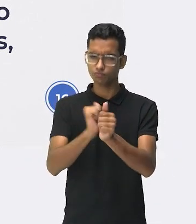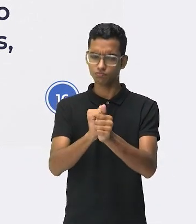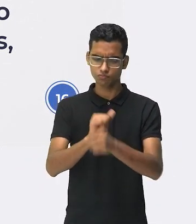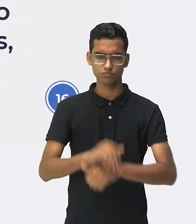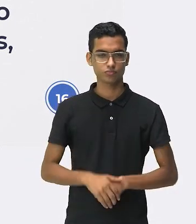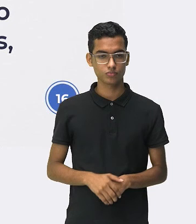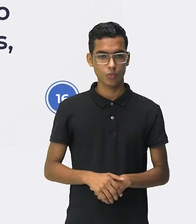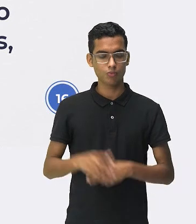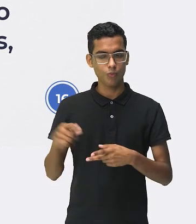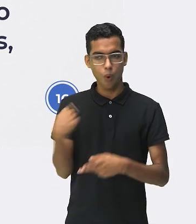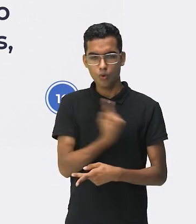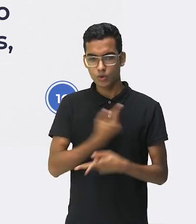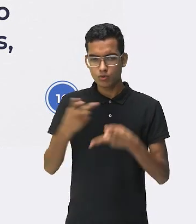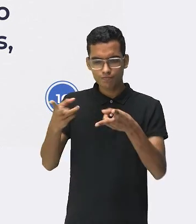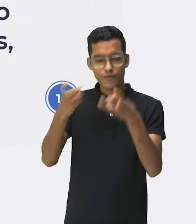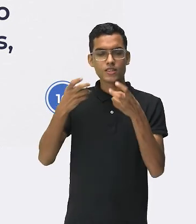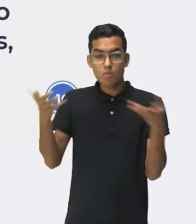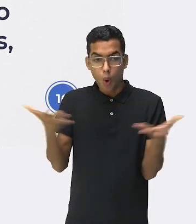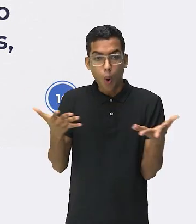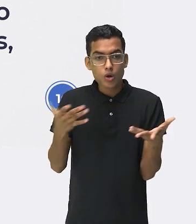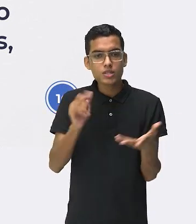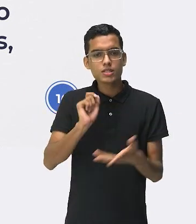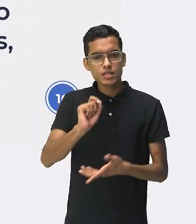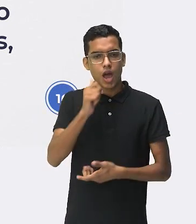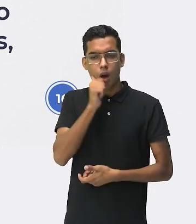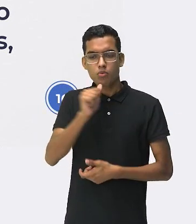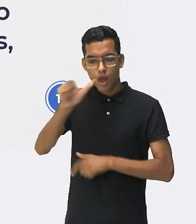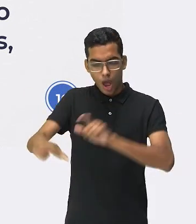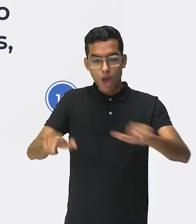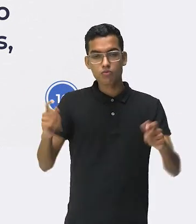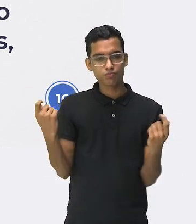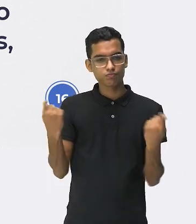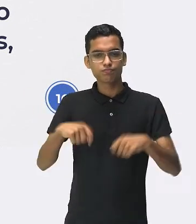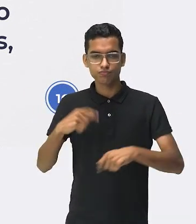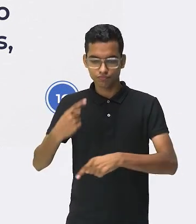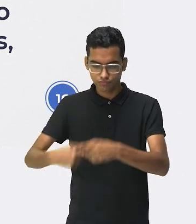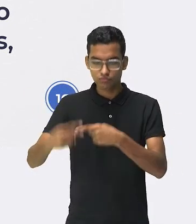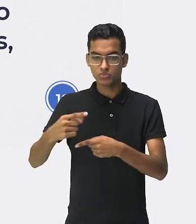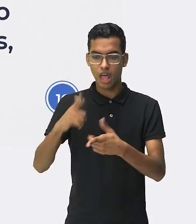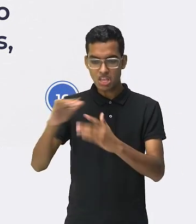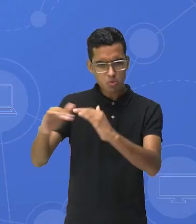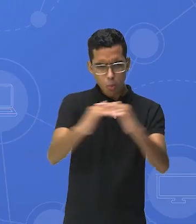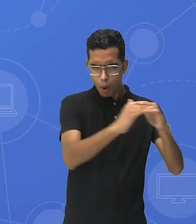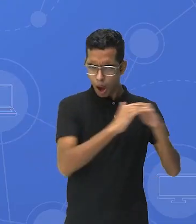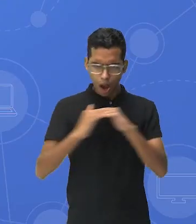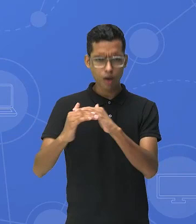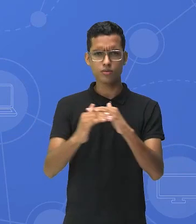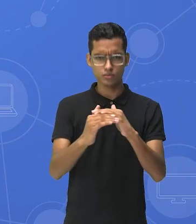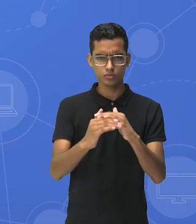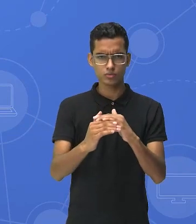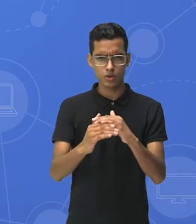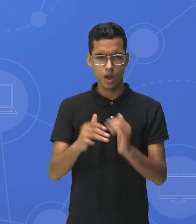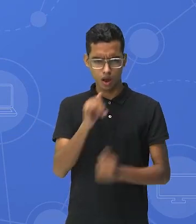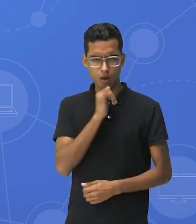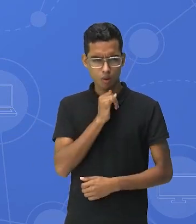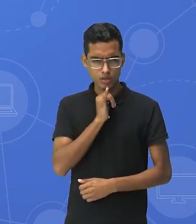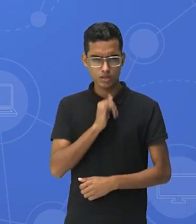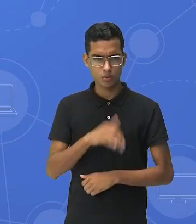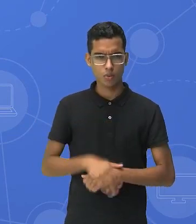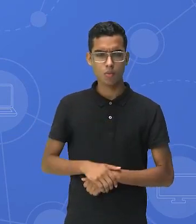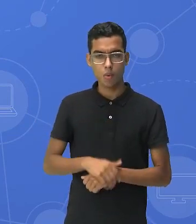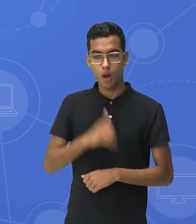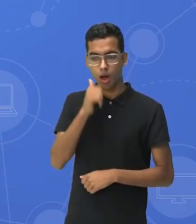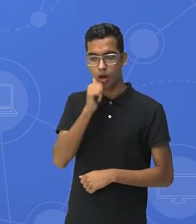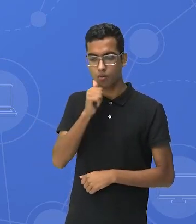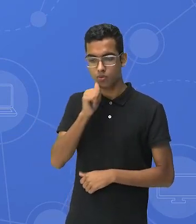mundo esportivo as mulheres estão se igualando aos homens. Querem um exemplo disso? Atletismo. As mulheres já têm